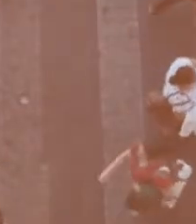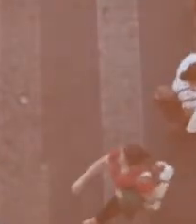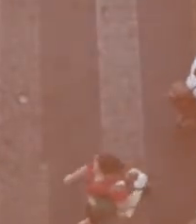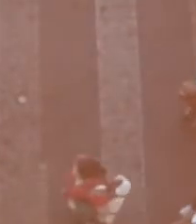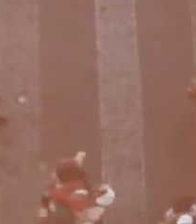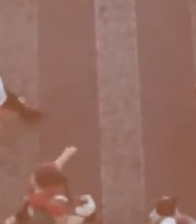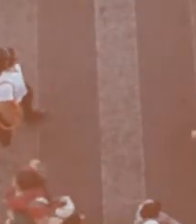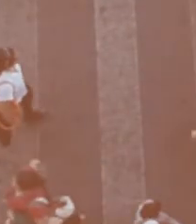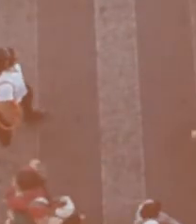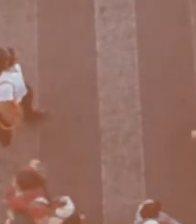Coelho